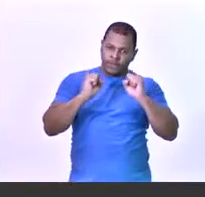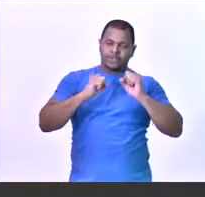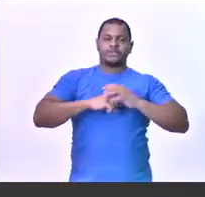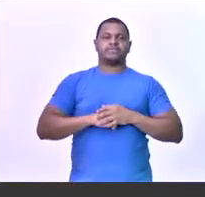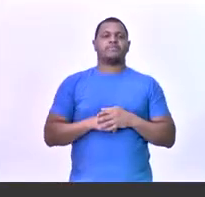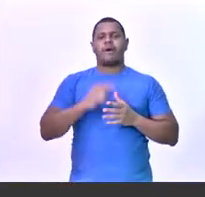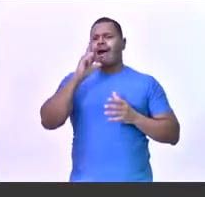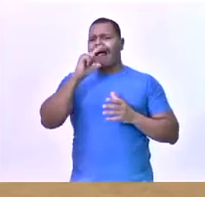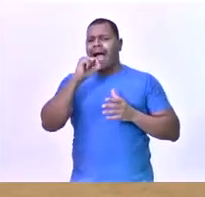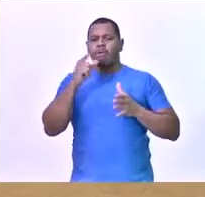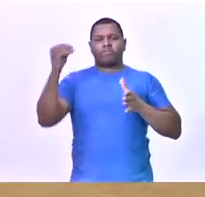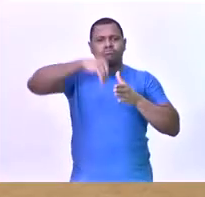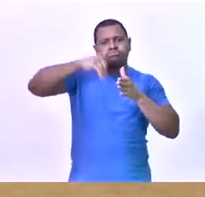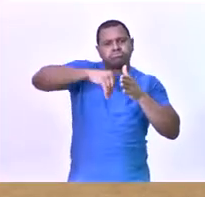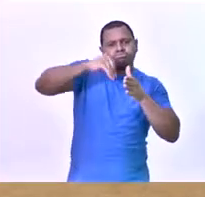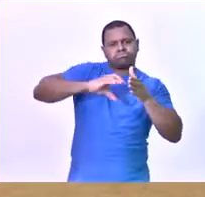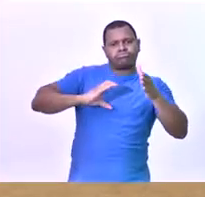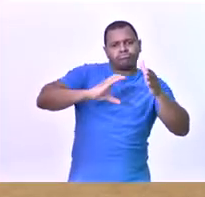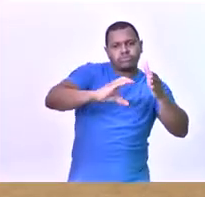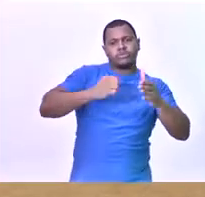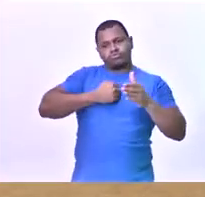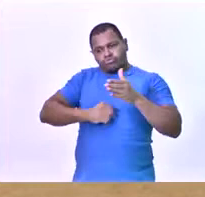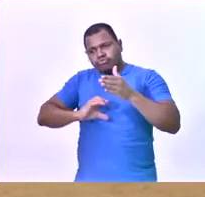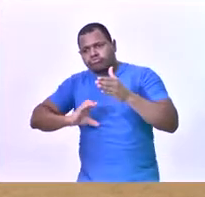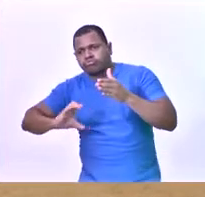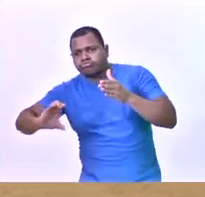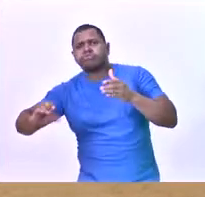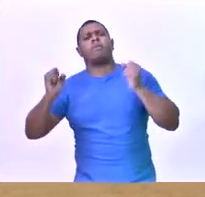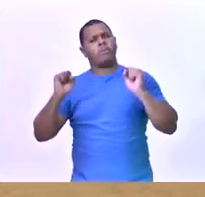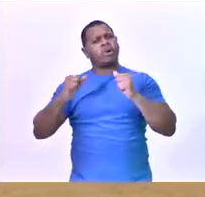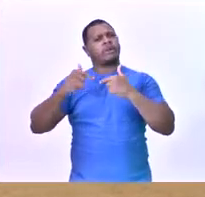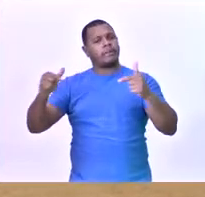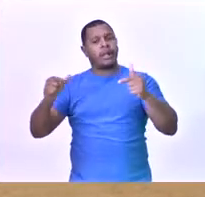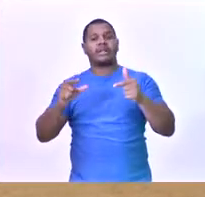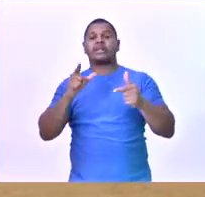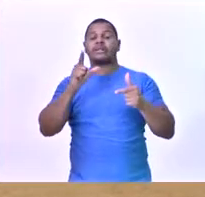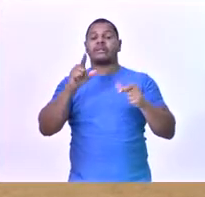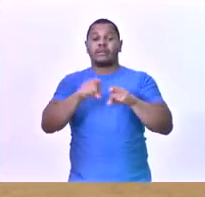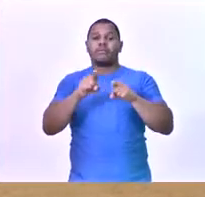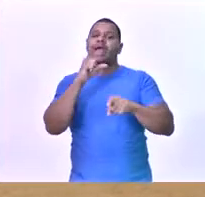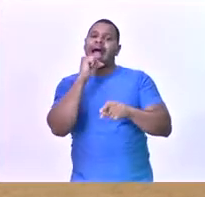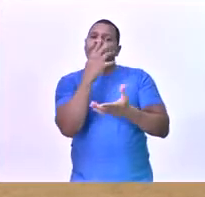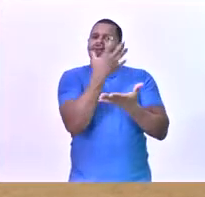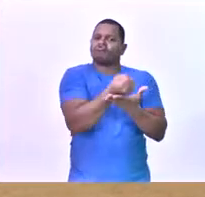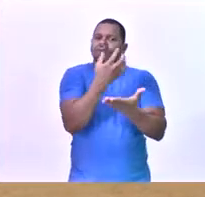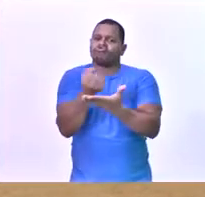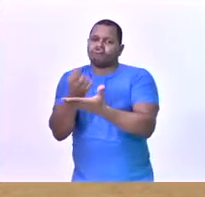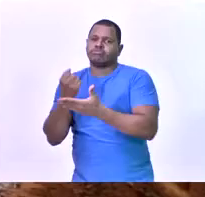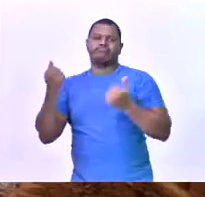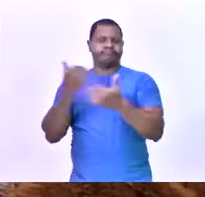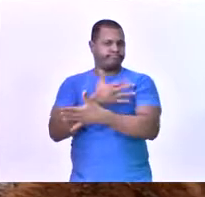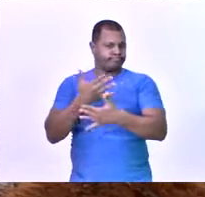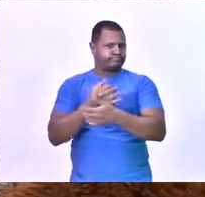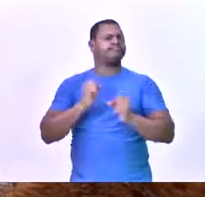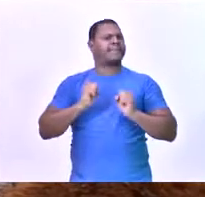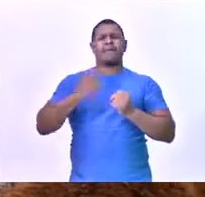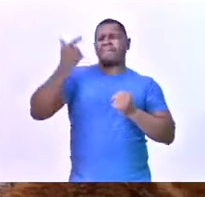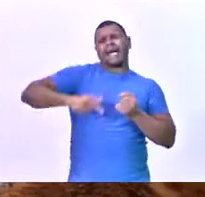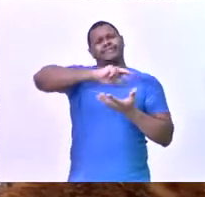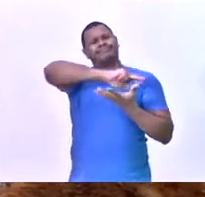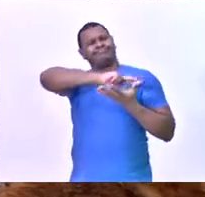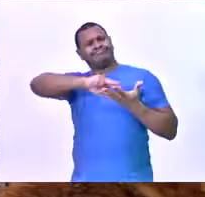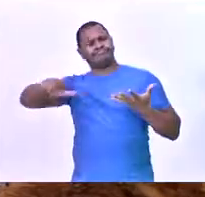estruturas, sistemas de abastecimento de água, esgotamento sanitário e de drenagem urbana. São